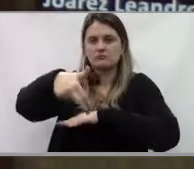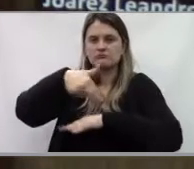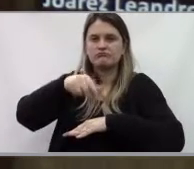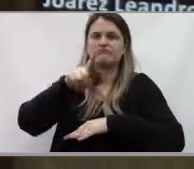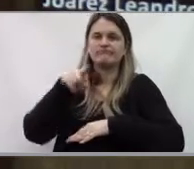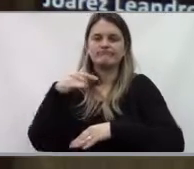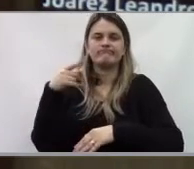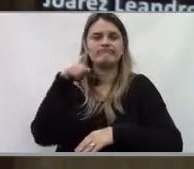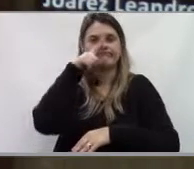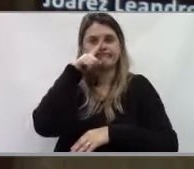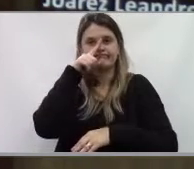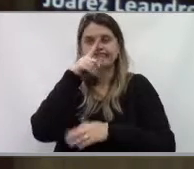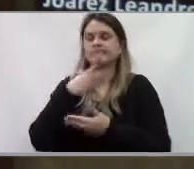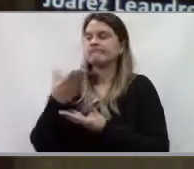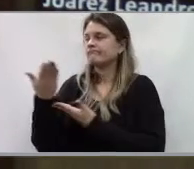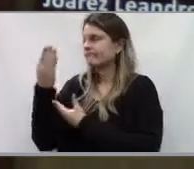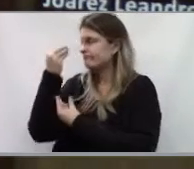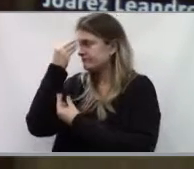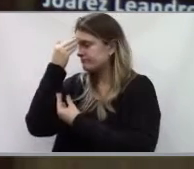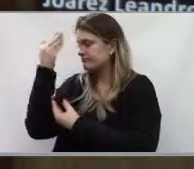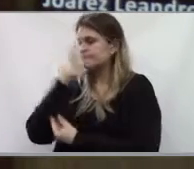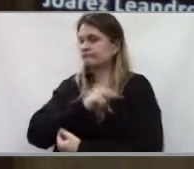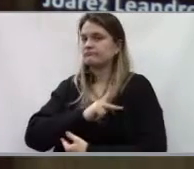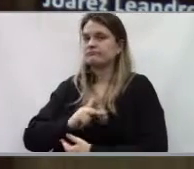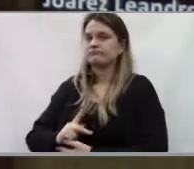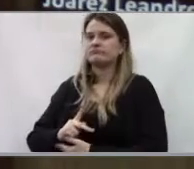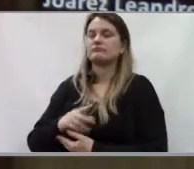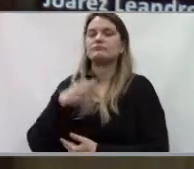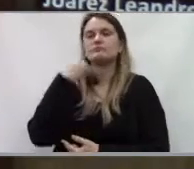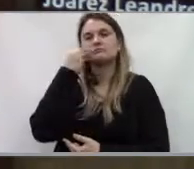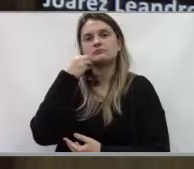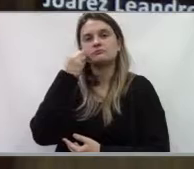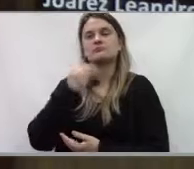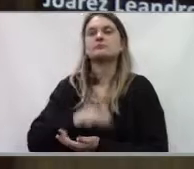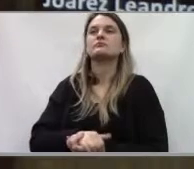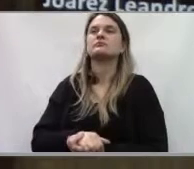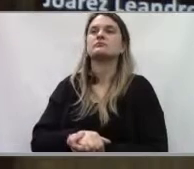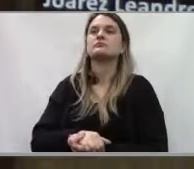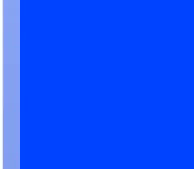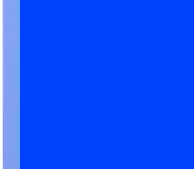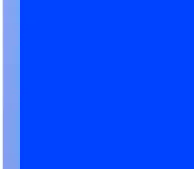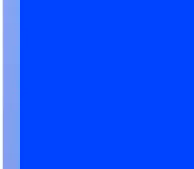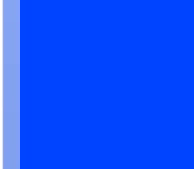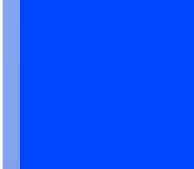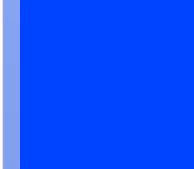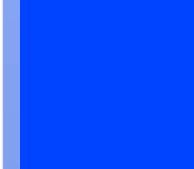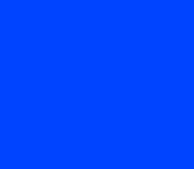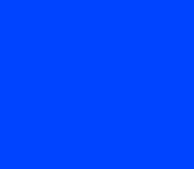e assim por diante. Acho que era isso, senhor presidente. Muito obrigado pela oportunidade.